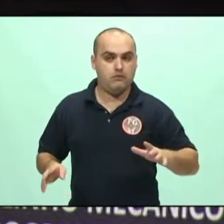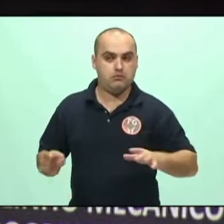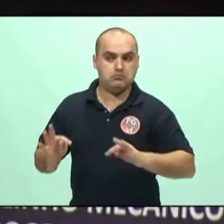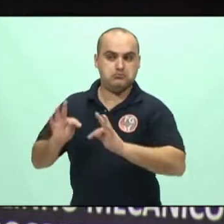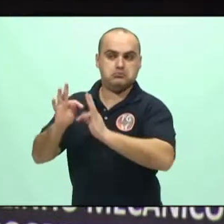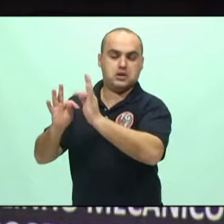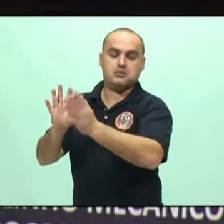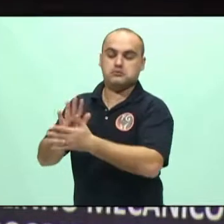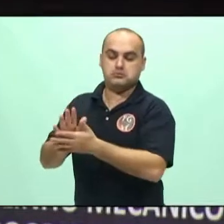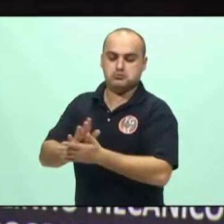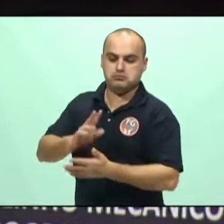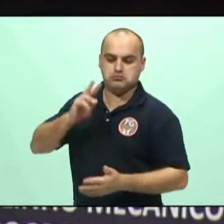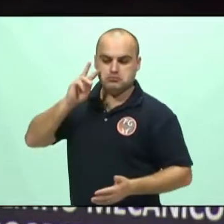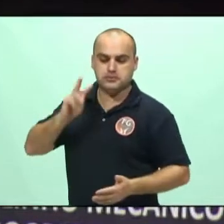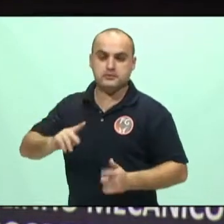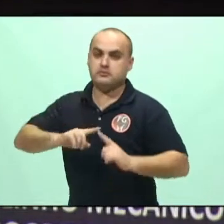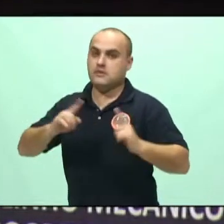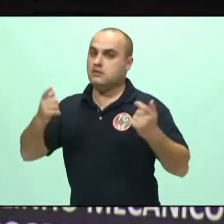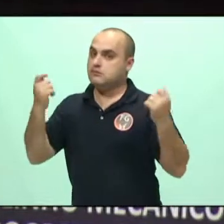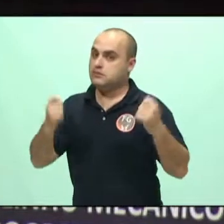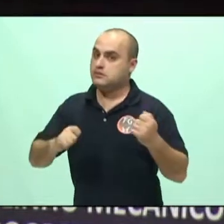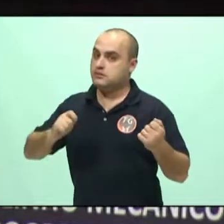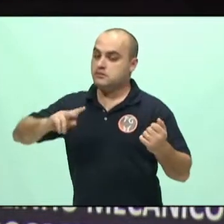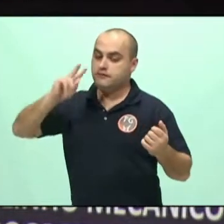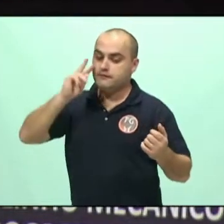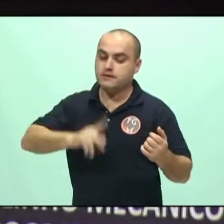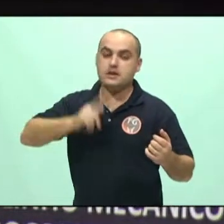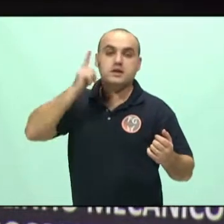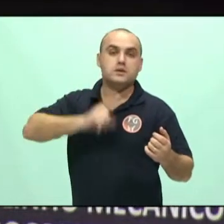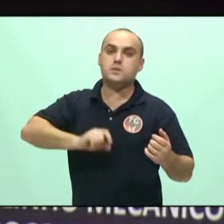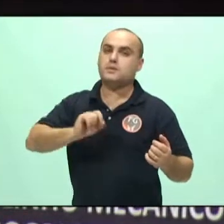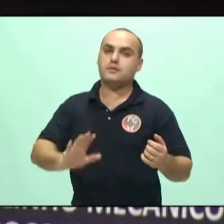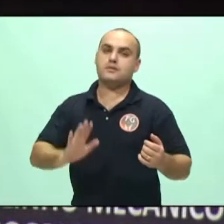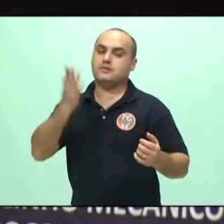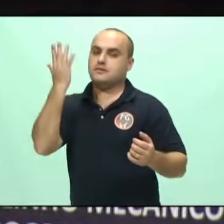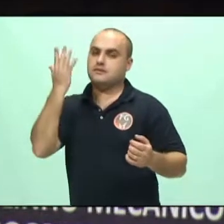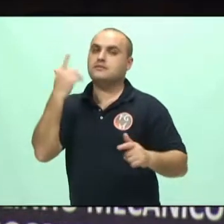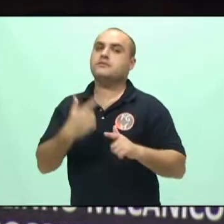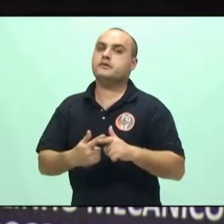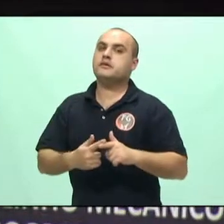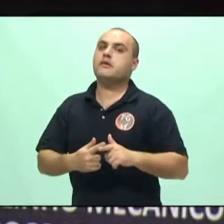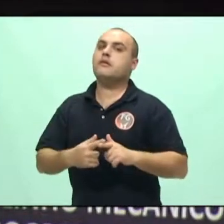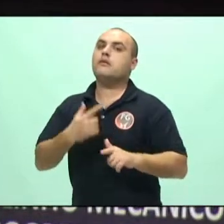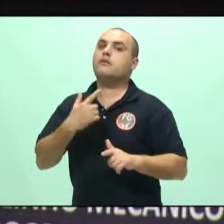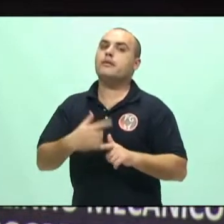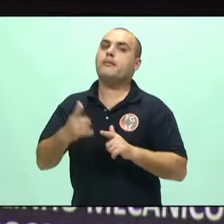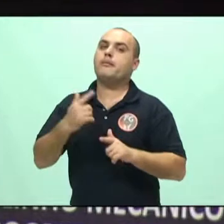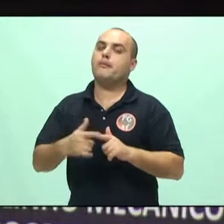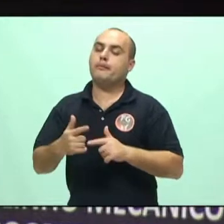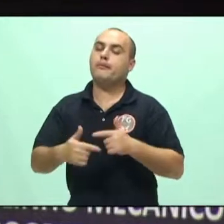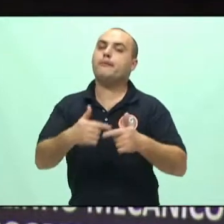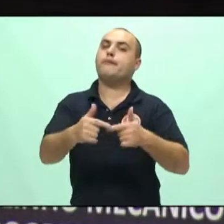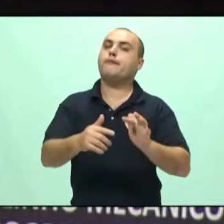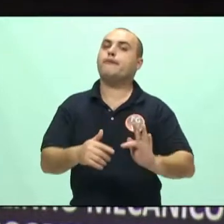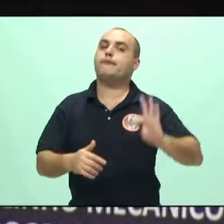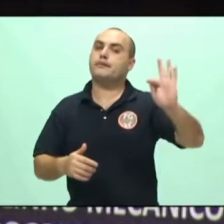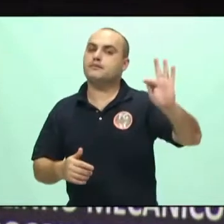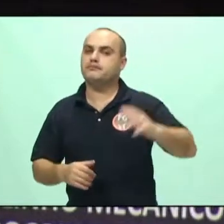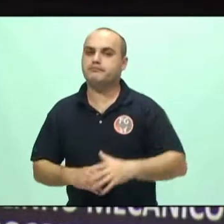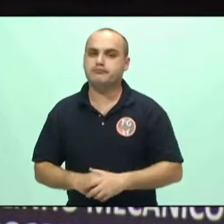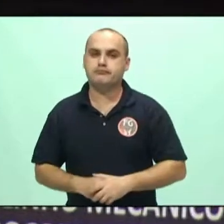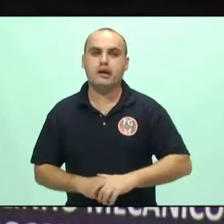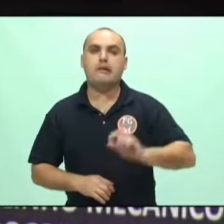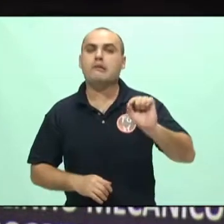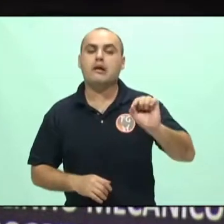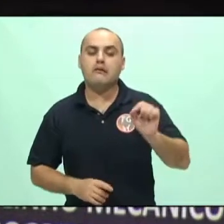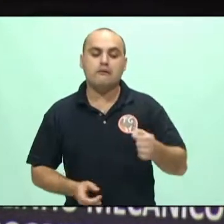mas é preciso talvez inclusive rever o que foi feito porque depois o serviço foi apresentar problema e aí quem é que vai ter que